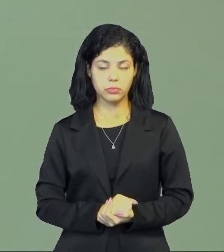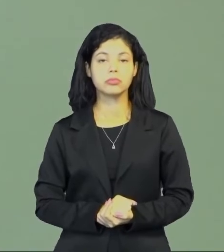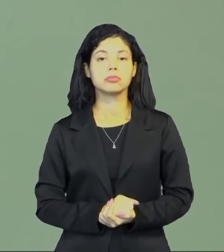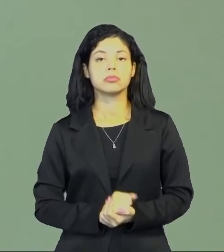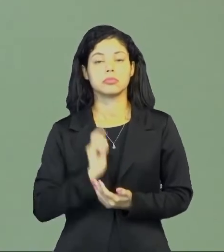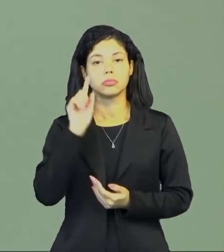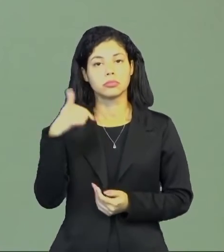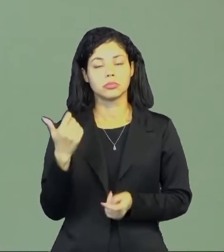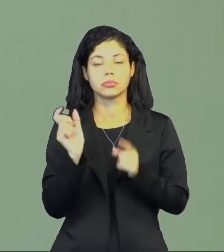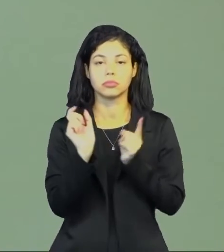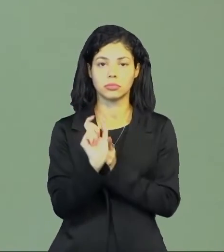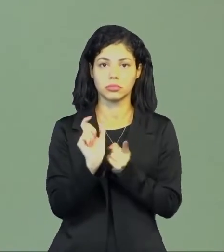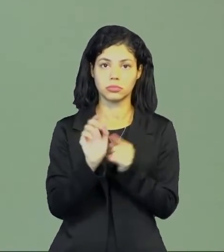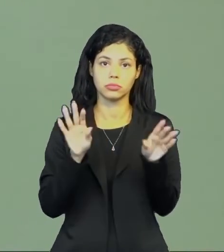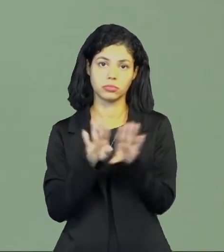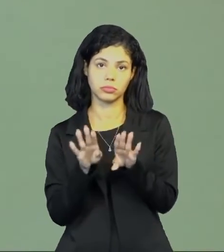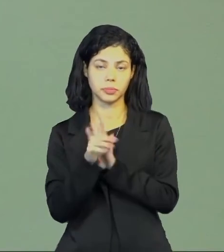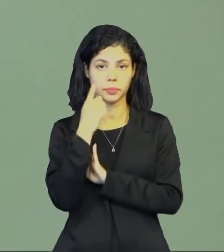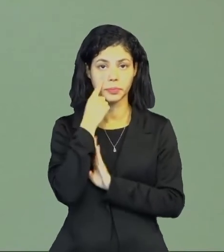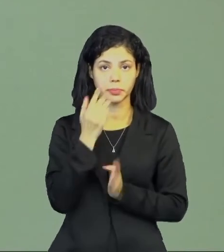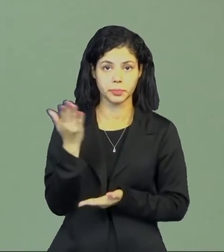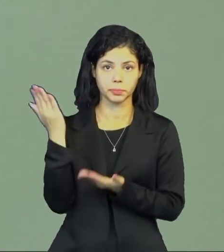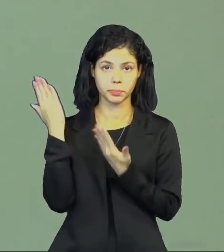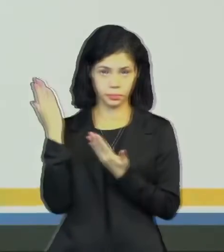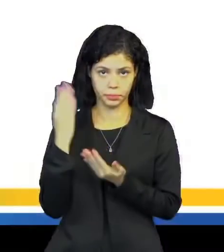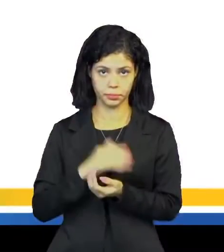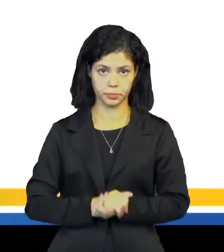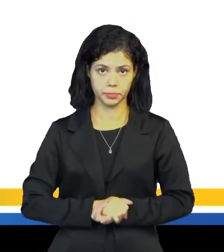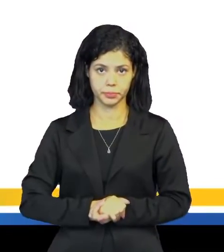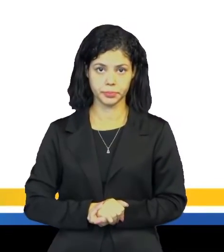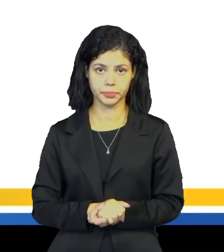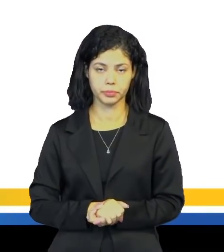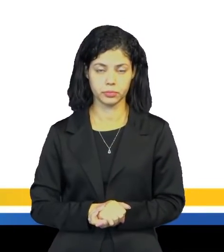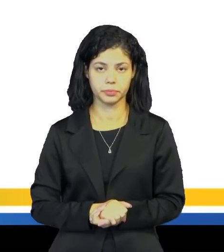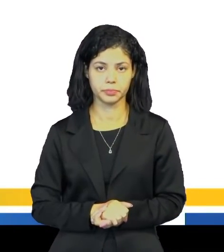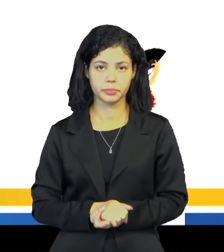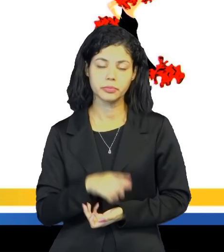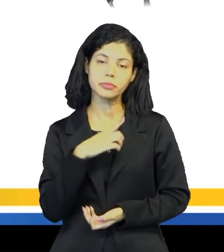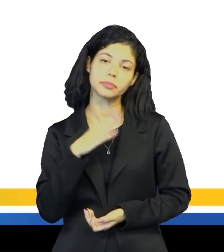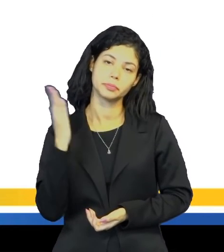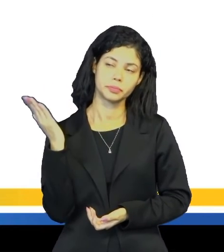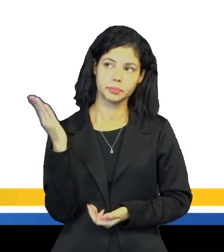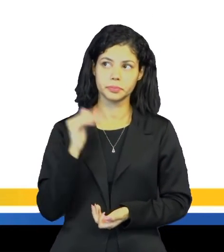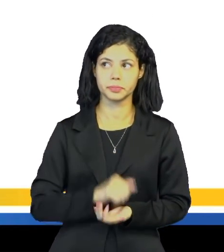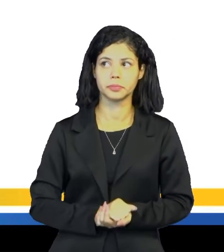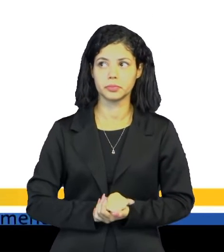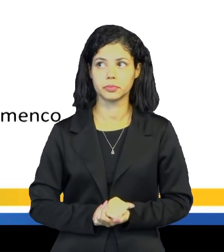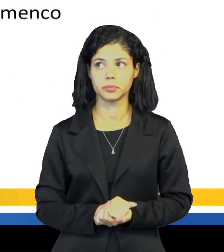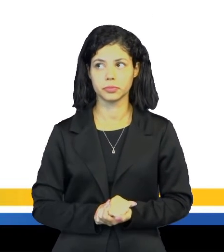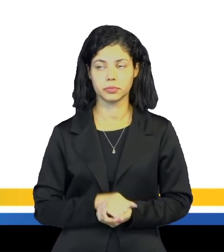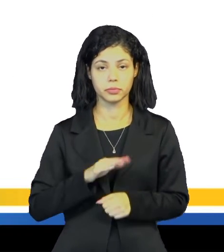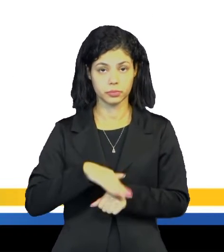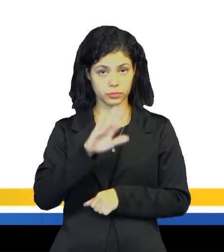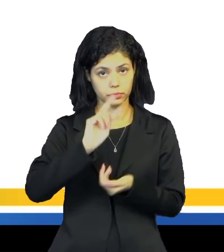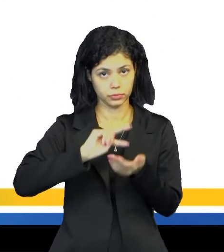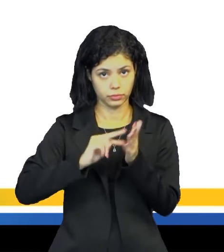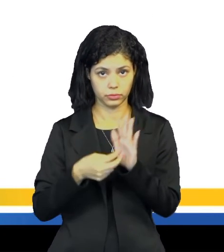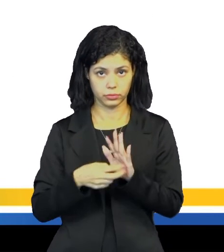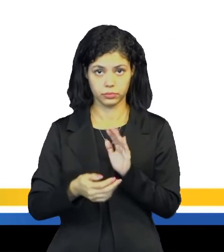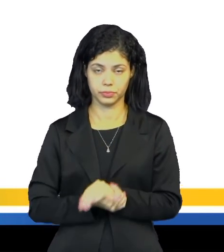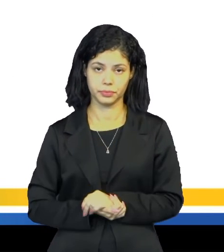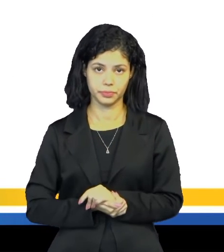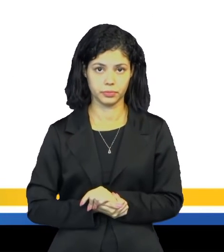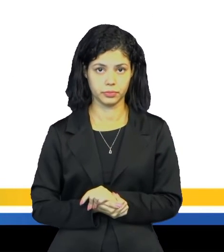Aí outras palavras, galerinha, observe na tela, né? Nós temos aí, né, como mais significativa,